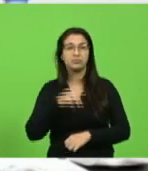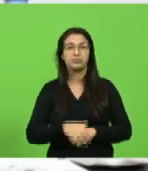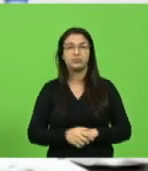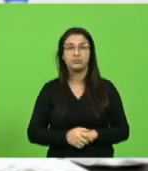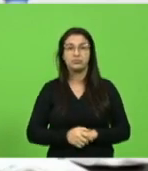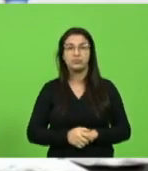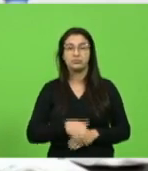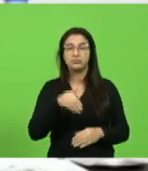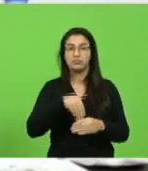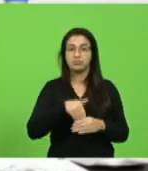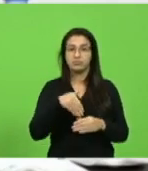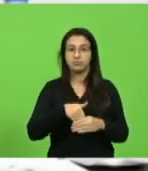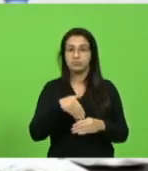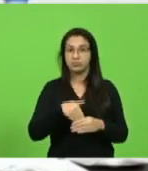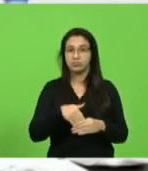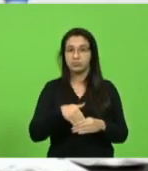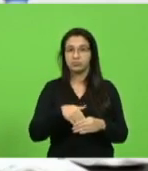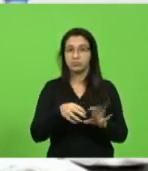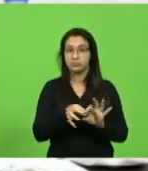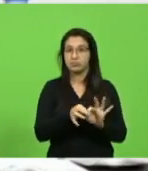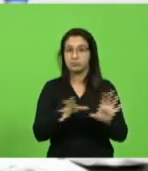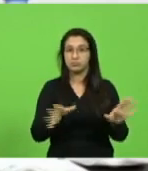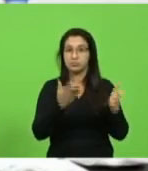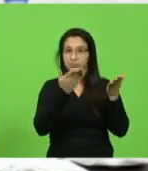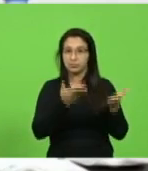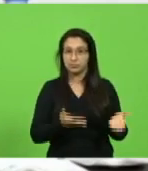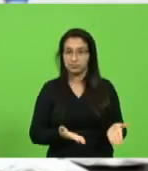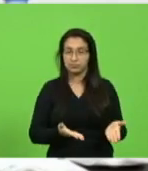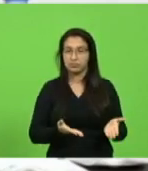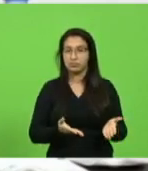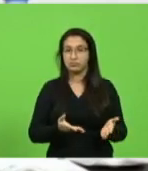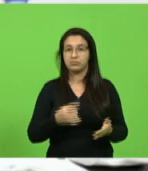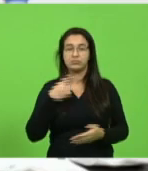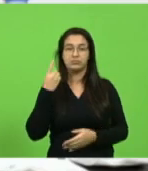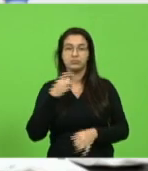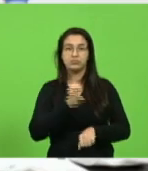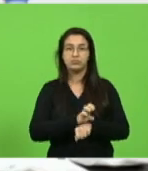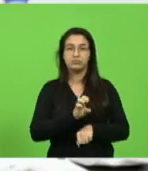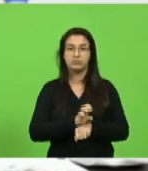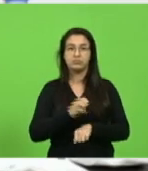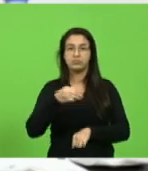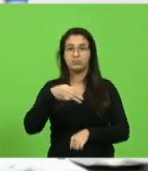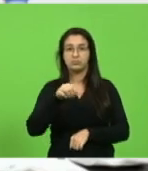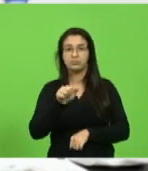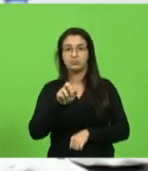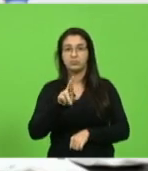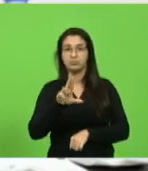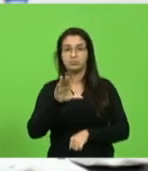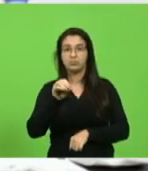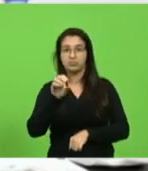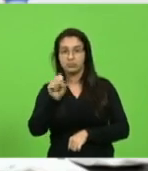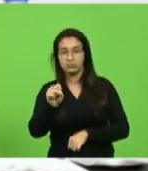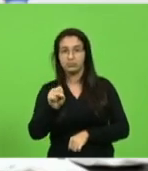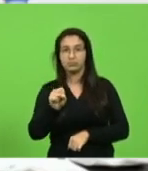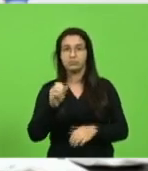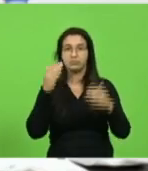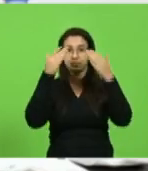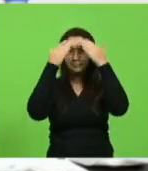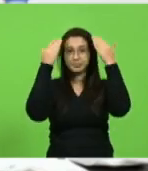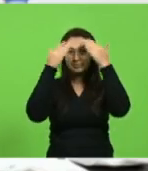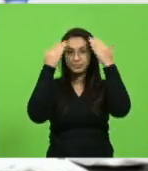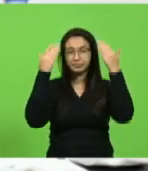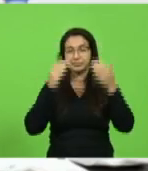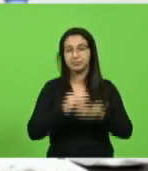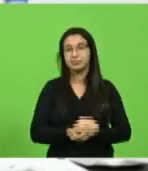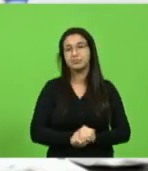votaram pela absolvição o deputado estadual Marcos Vieira o deputado estadual José Milton Scheffer e o